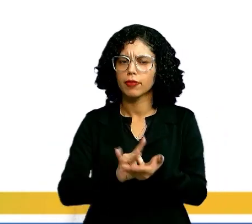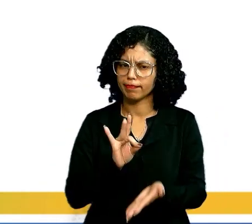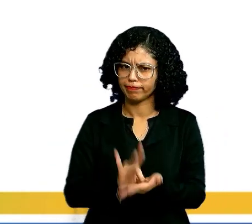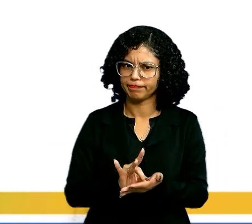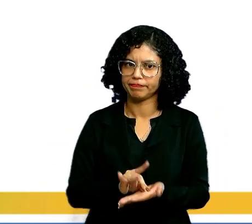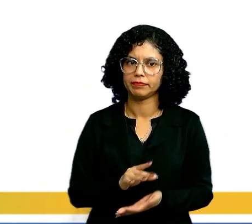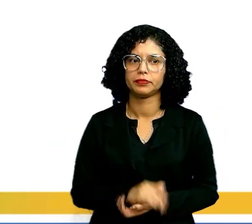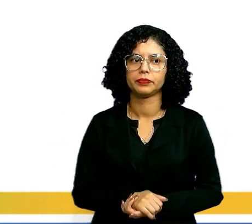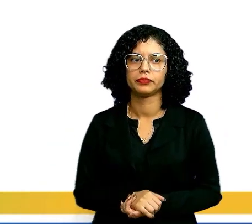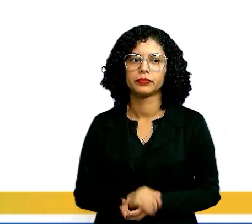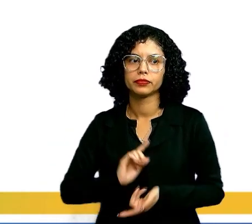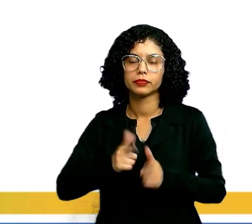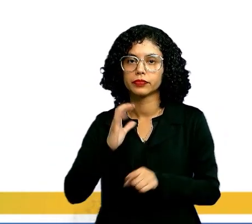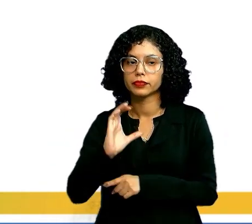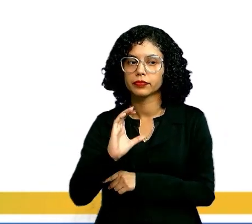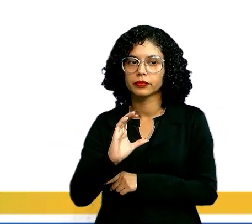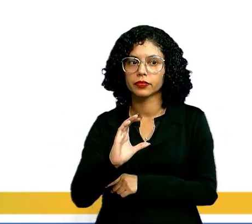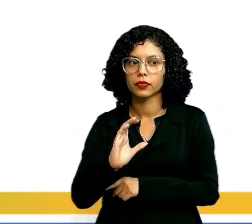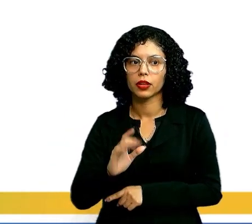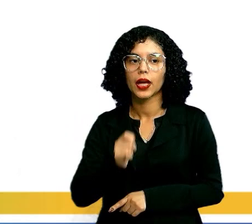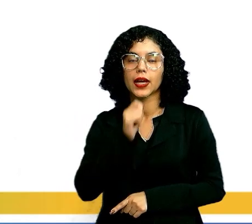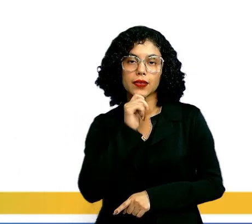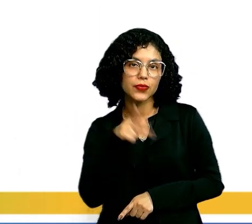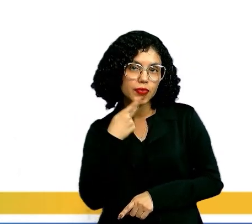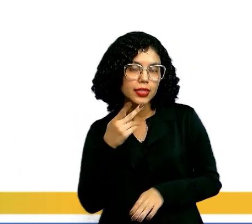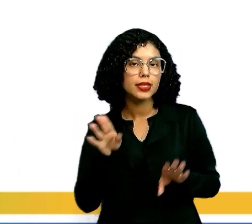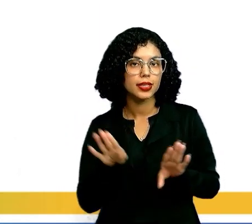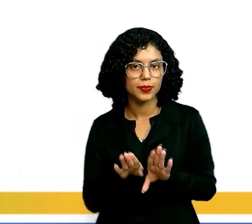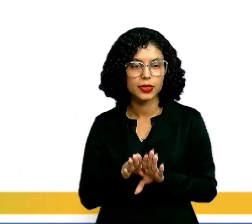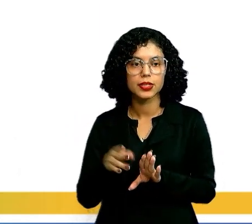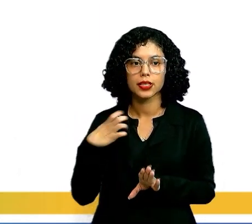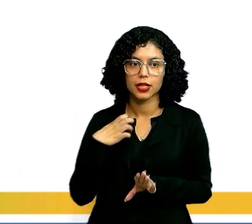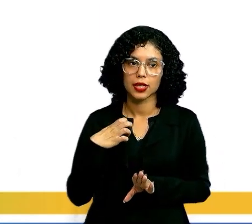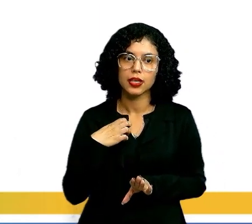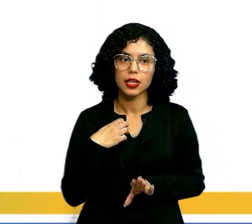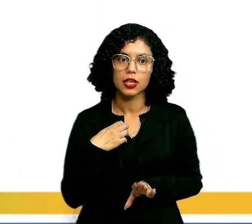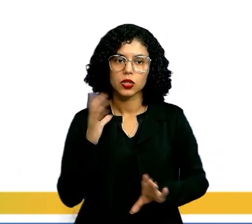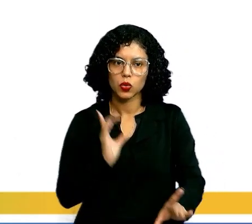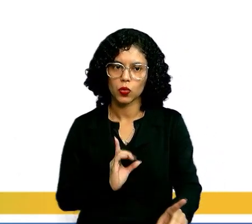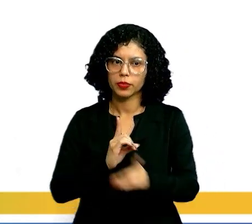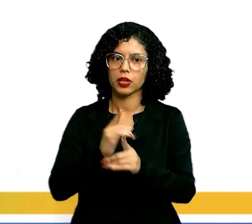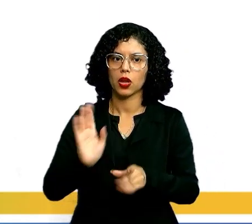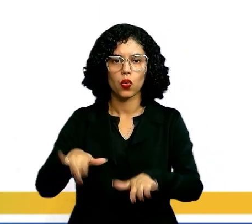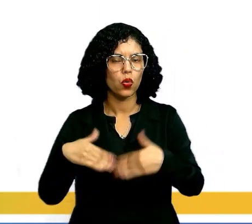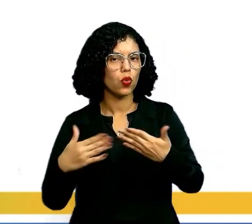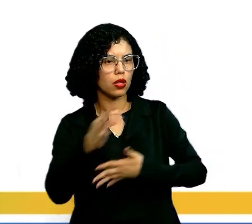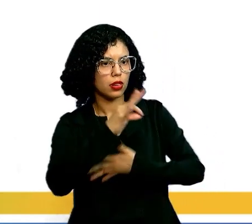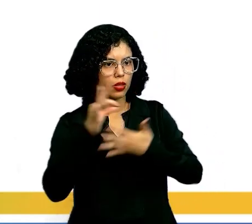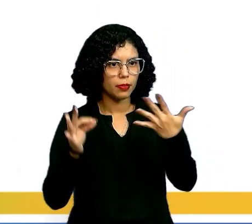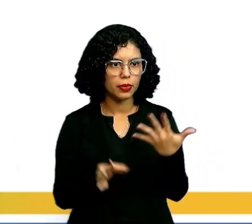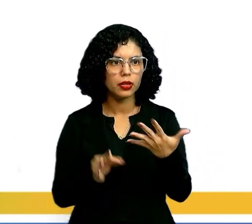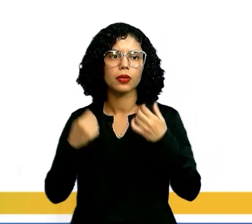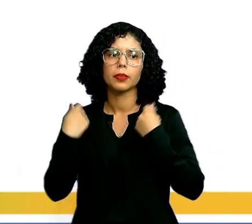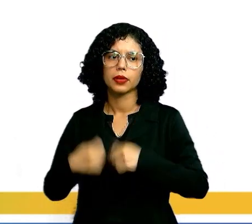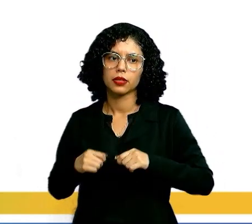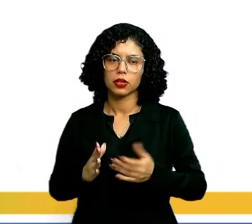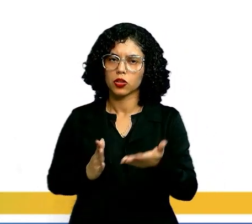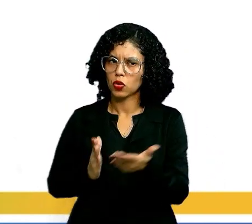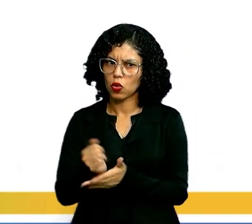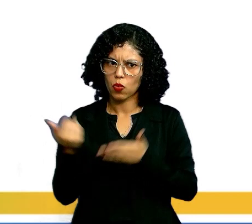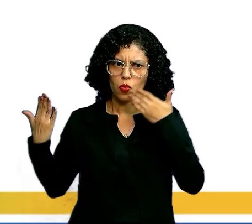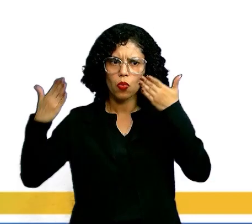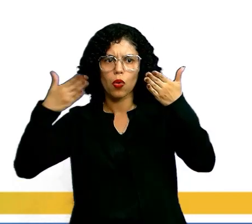verdadeira letra c trata--se na ética dos cínicos de descobrir qual elemento da